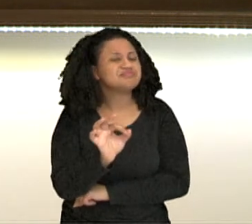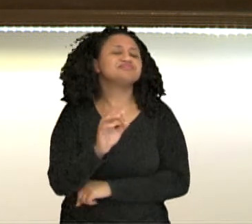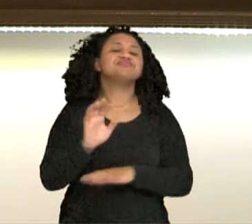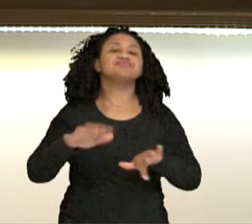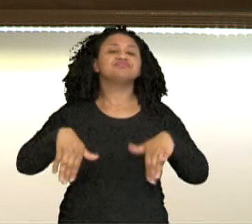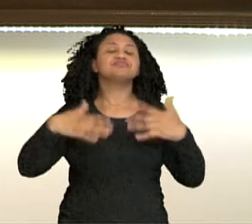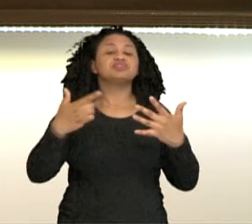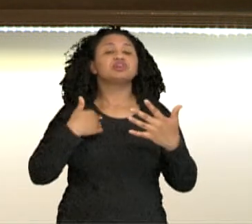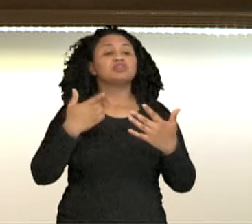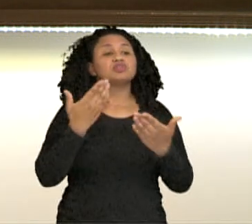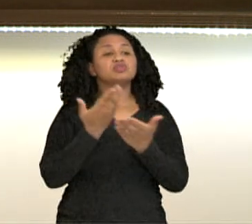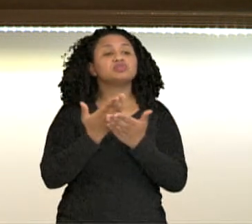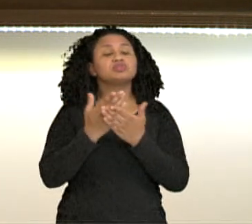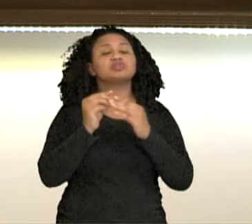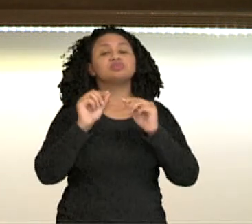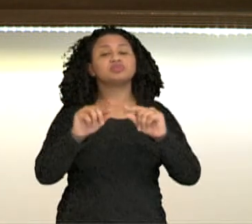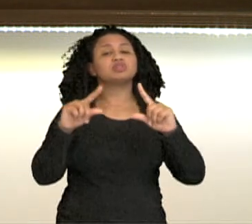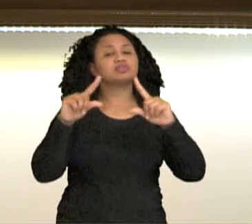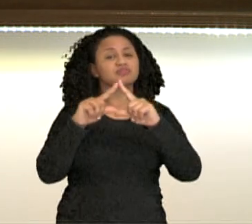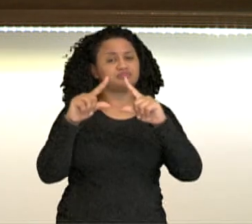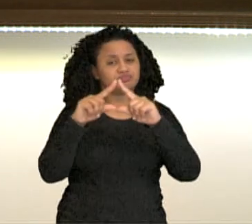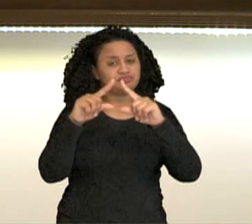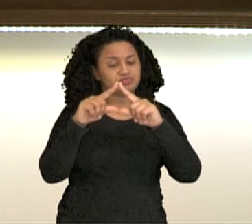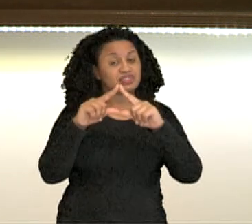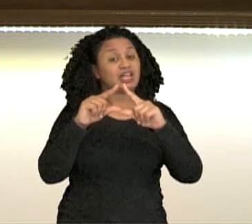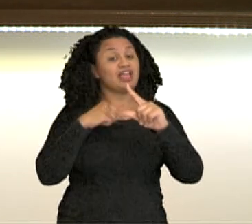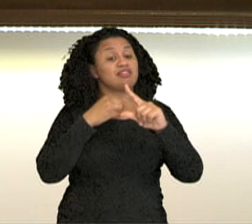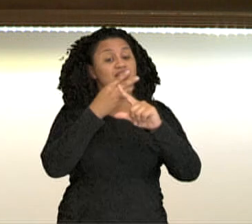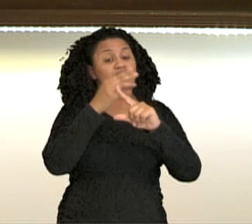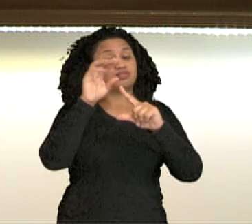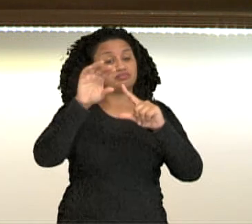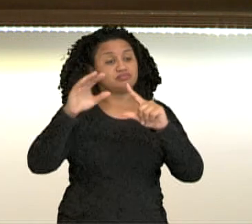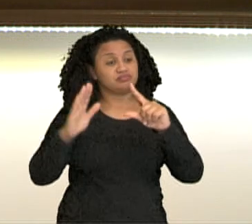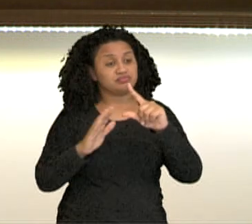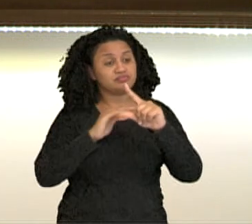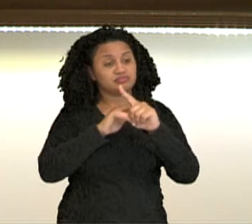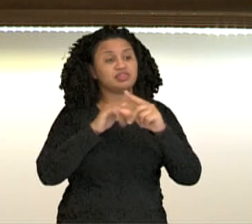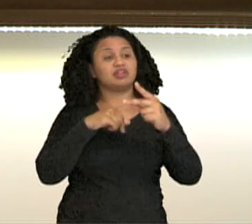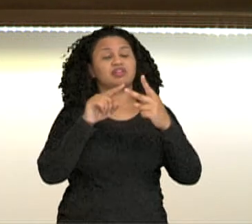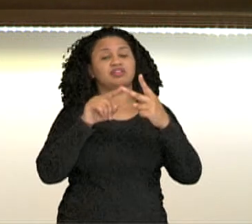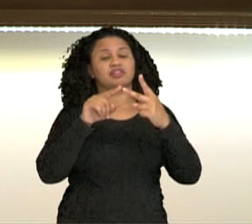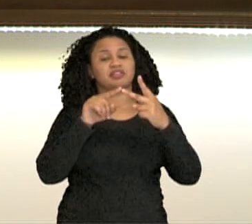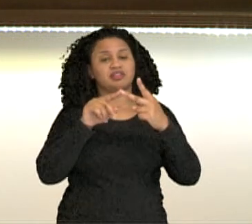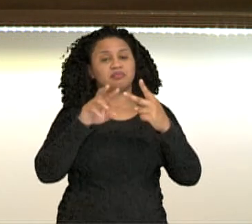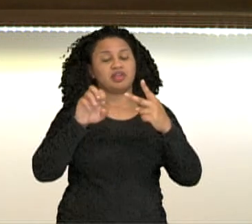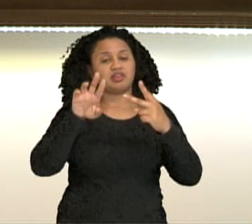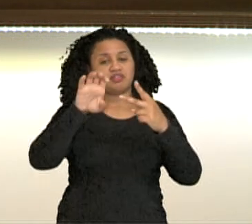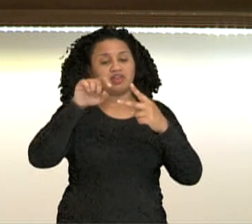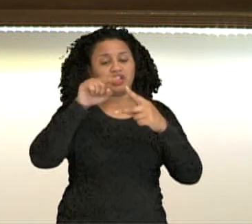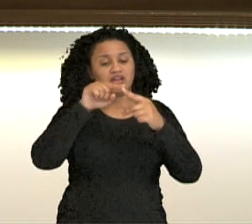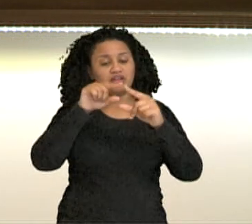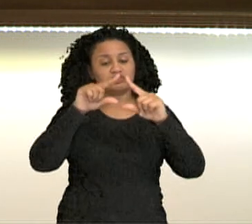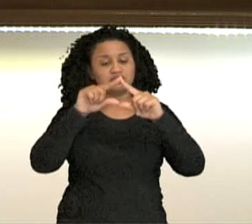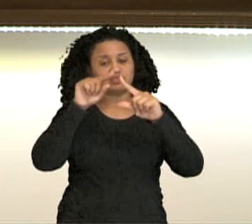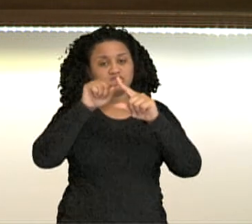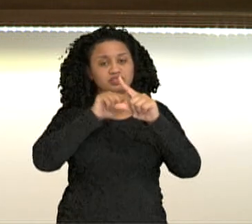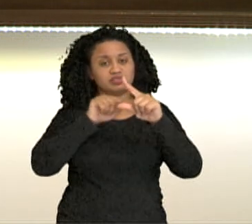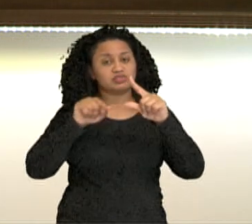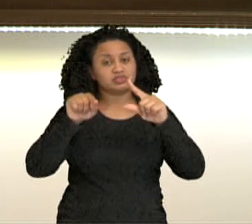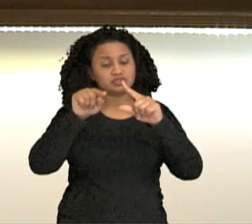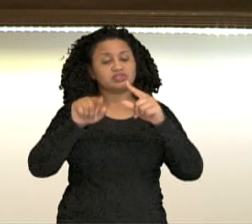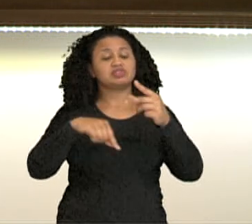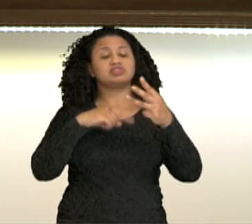vimos o triângulo, esse polígono de 3 lados, 3 vértices e 3 ângulos internos. Inclusive a